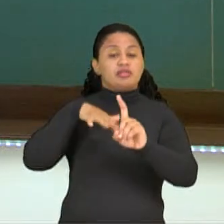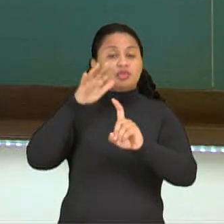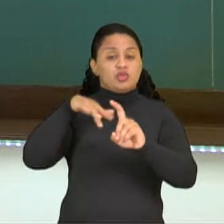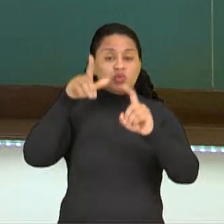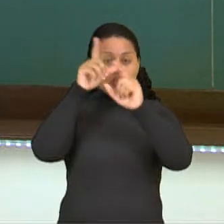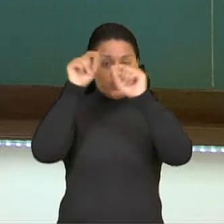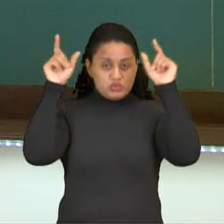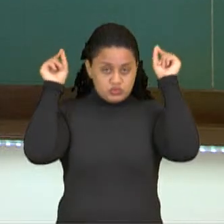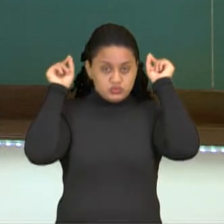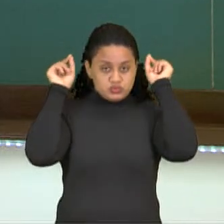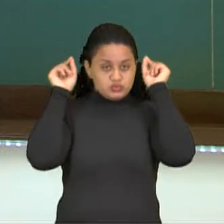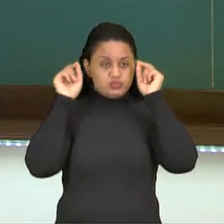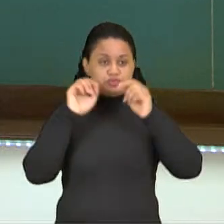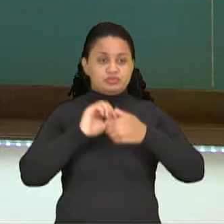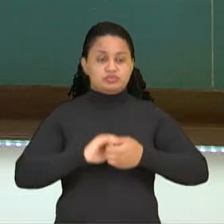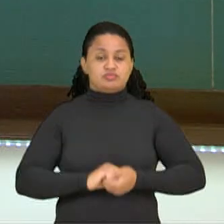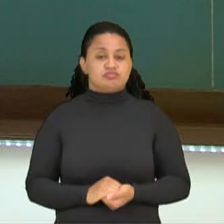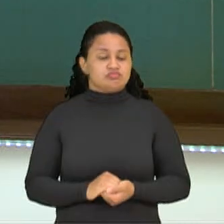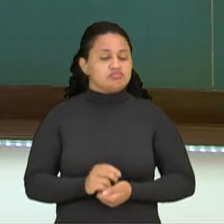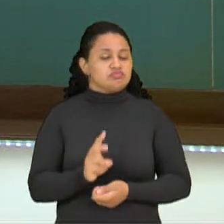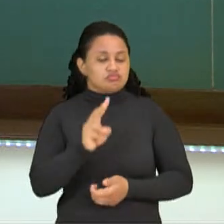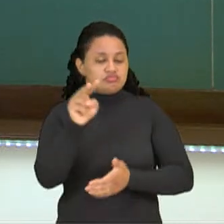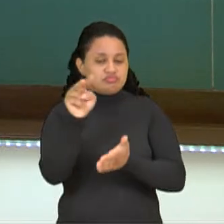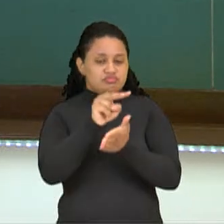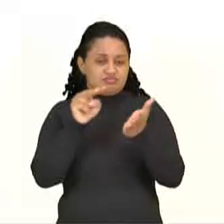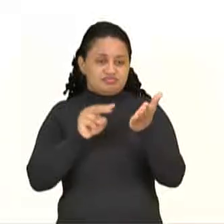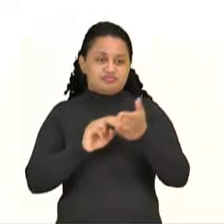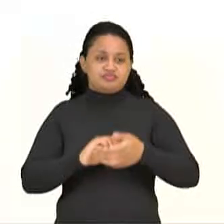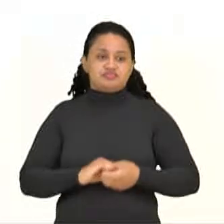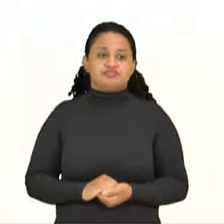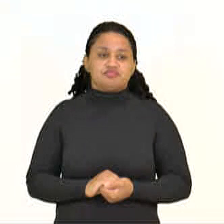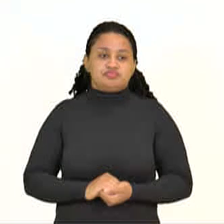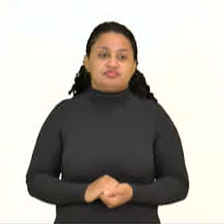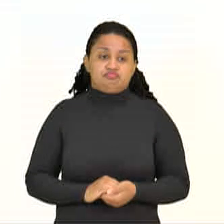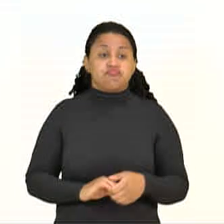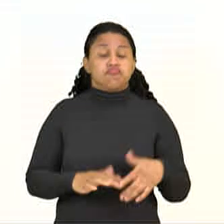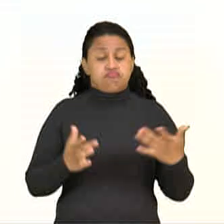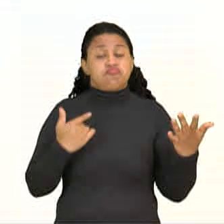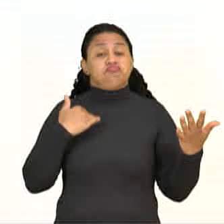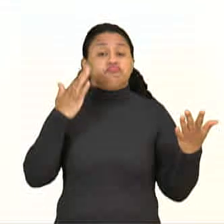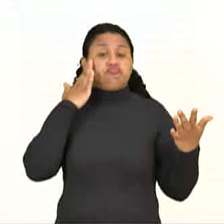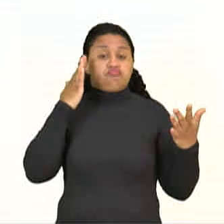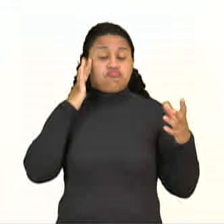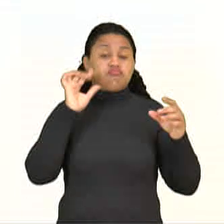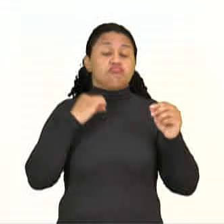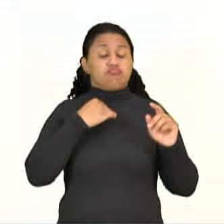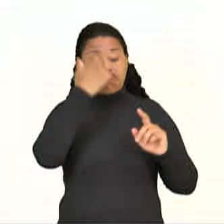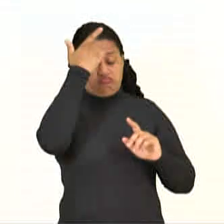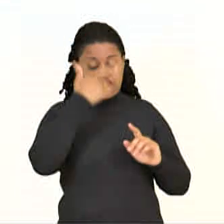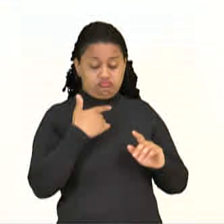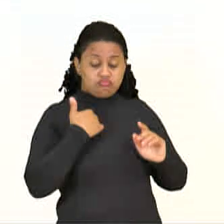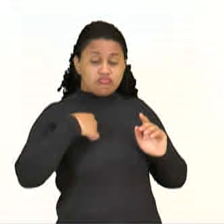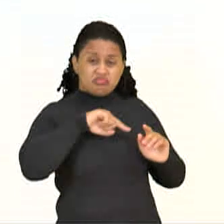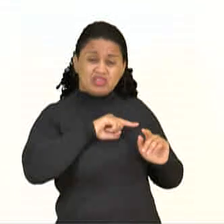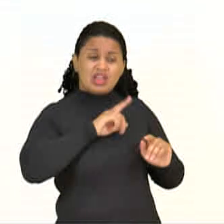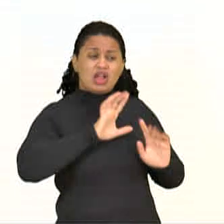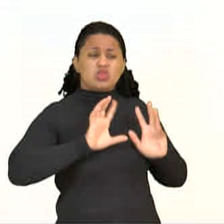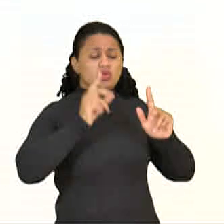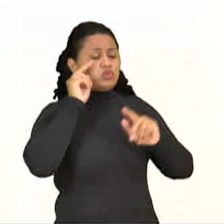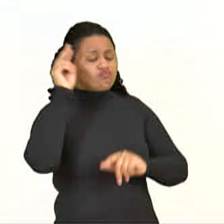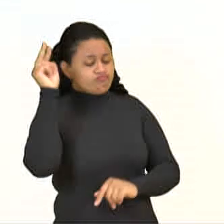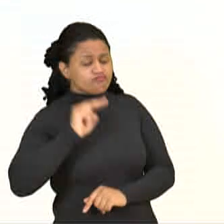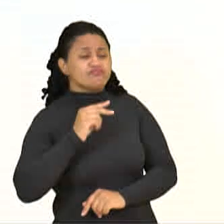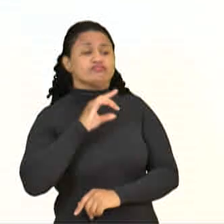de modo brilhante. Vamos continuar a nossa leitura. Ciente de que sua aparência amedronta todos à